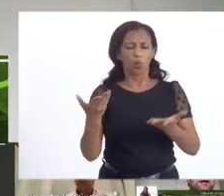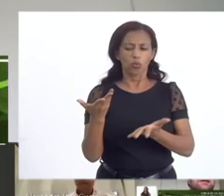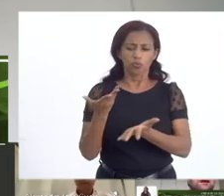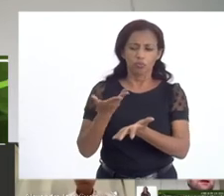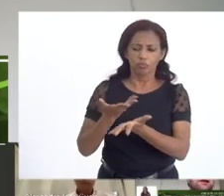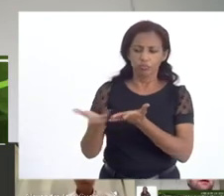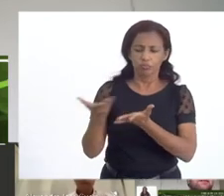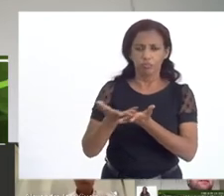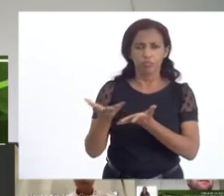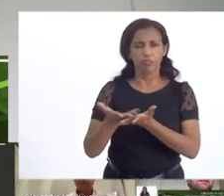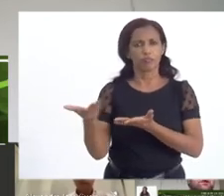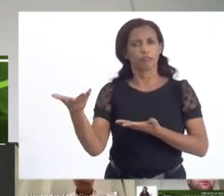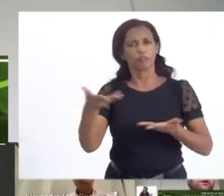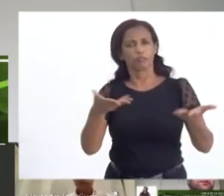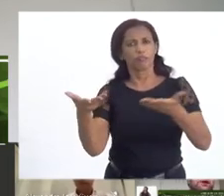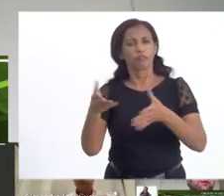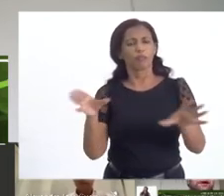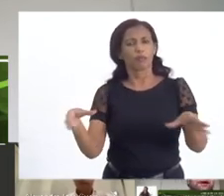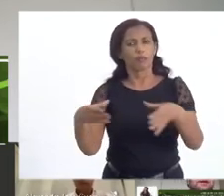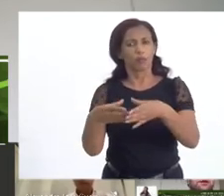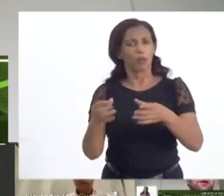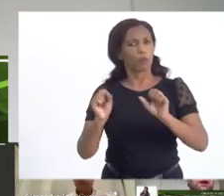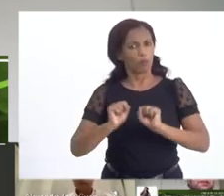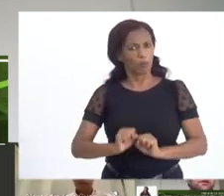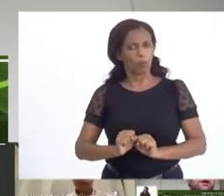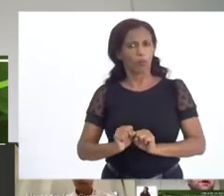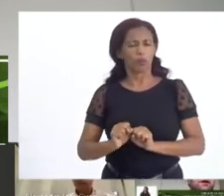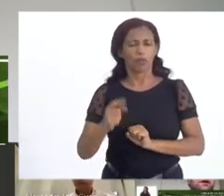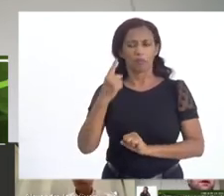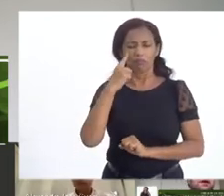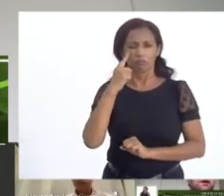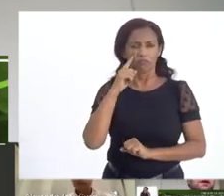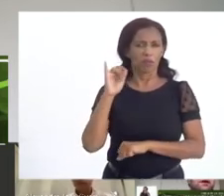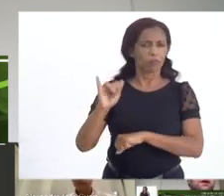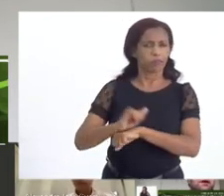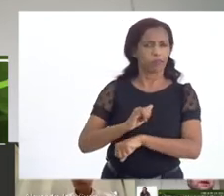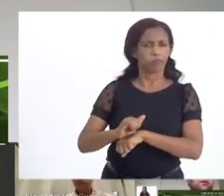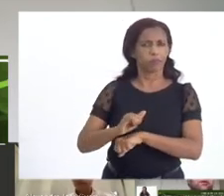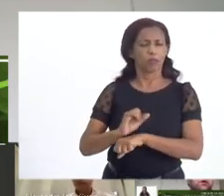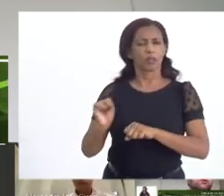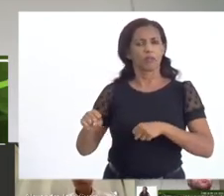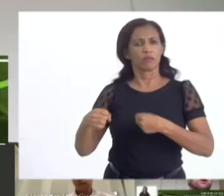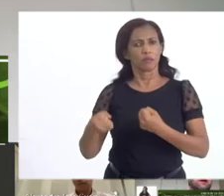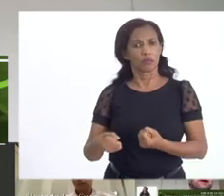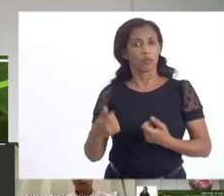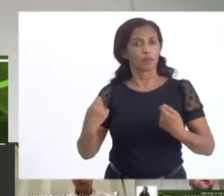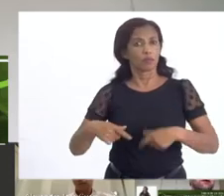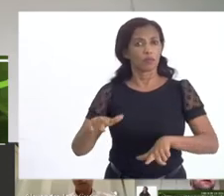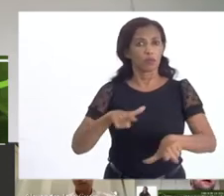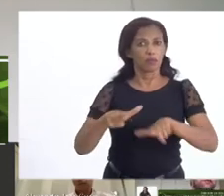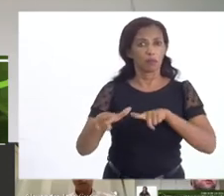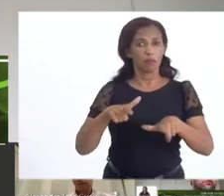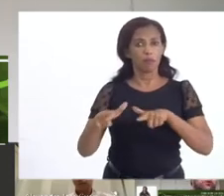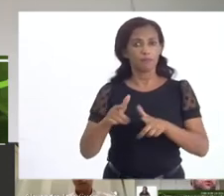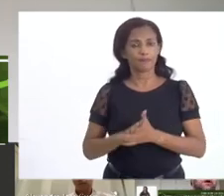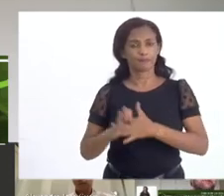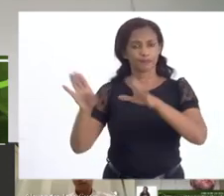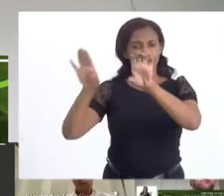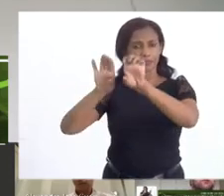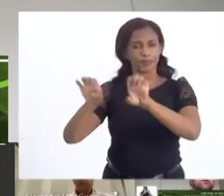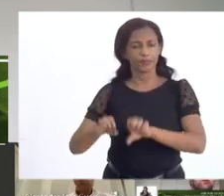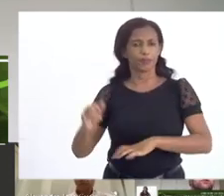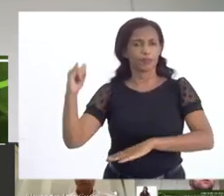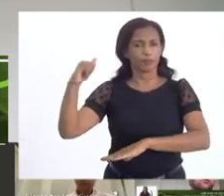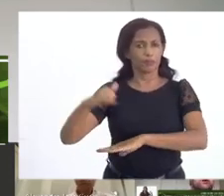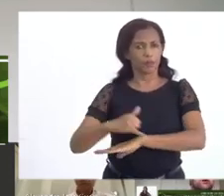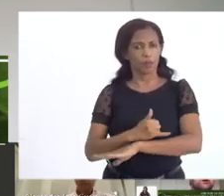foram encaminhadas aí para a comissão para a gente poder enfrentar esses temas e reforçar isso. Nós estamos trabalhando na infraestrutura dos